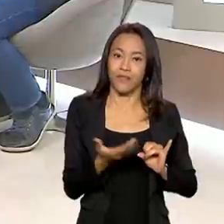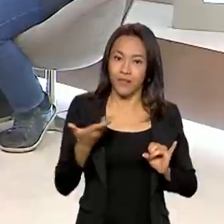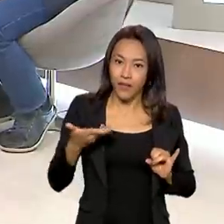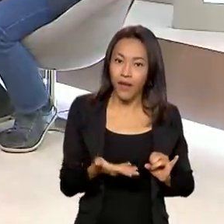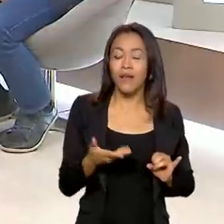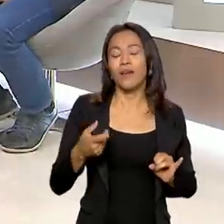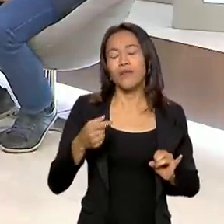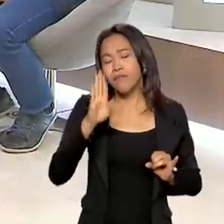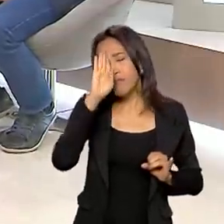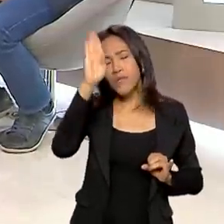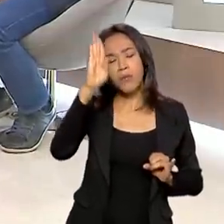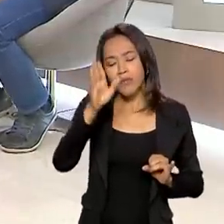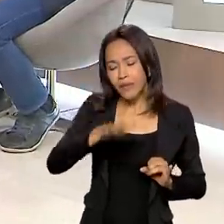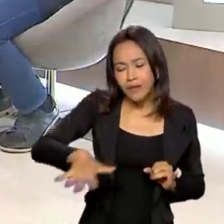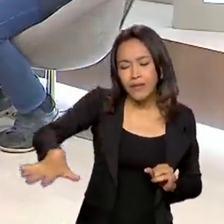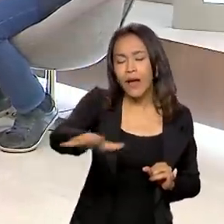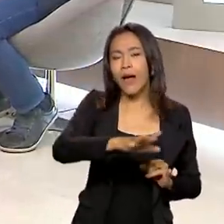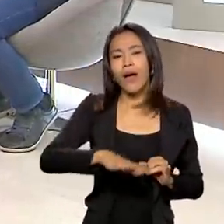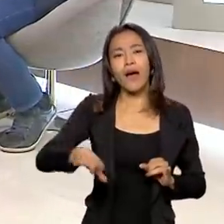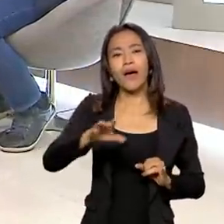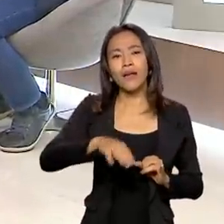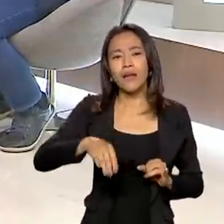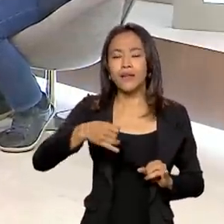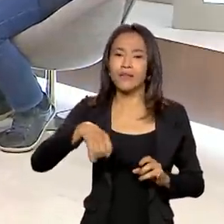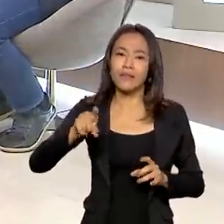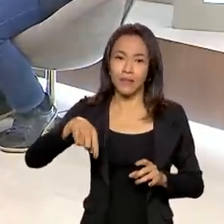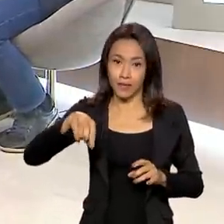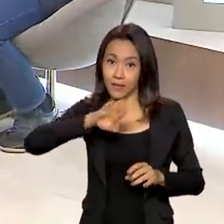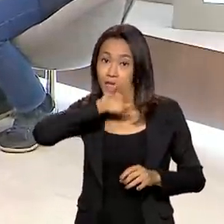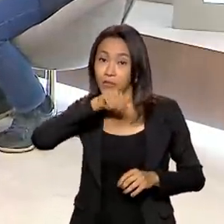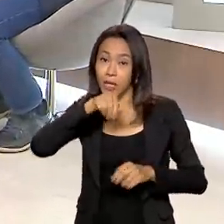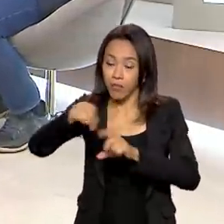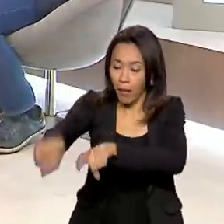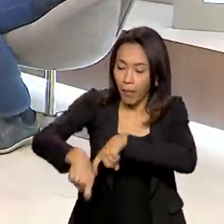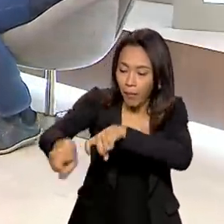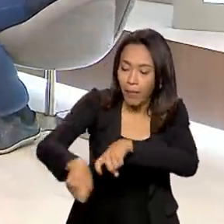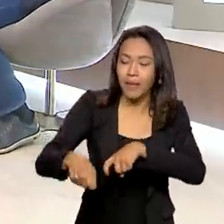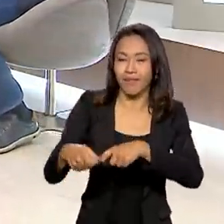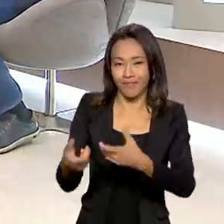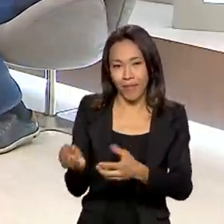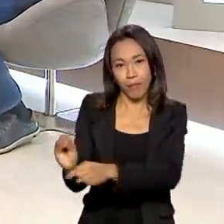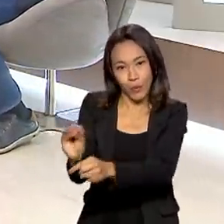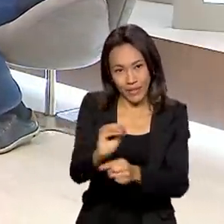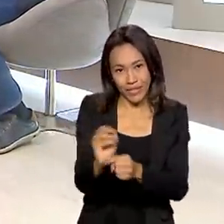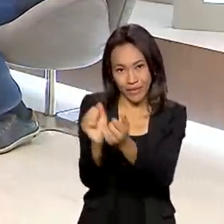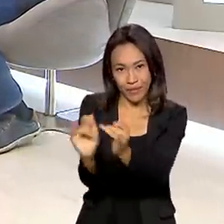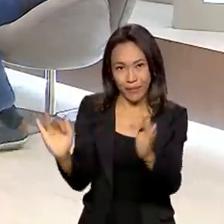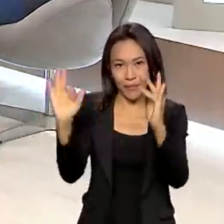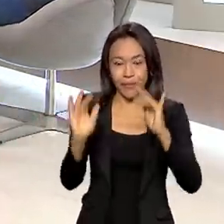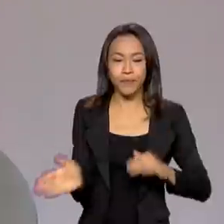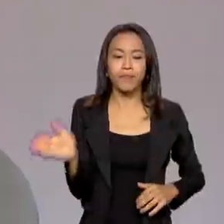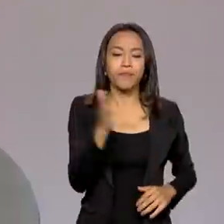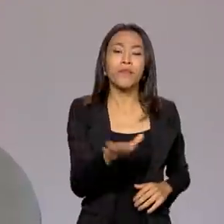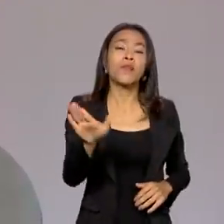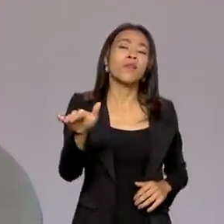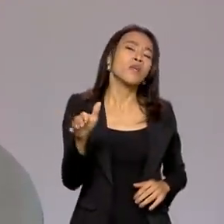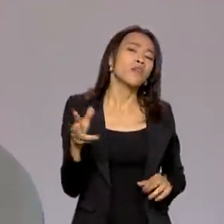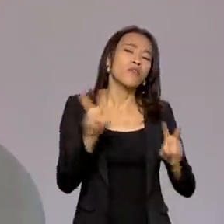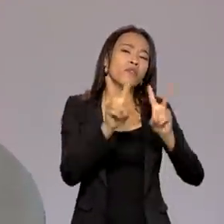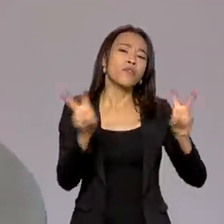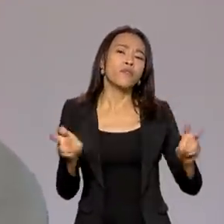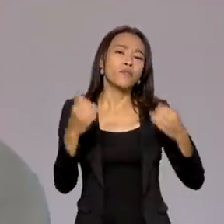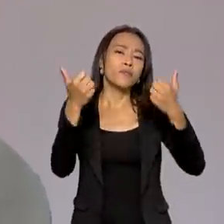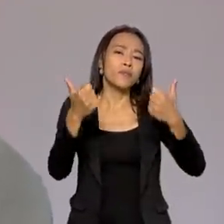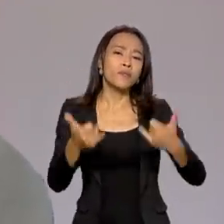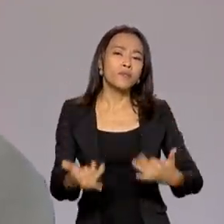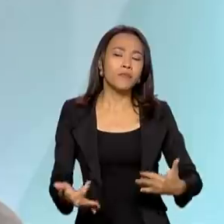agropecuária, na boa direção de produzir e proteger. Com certeza. Ministro, vamos falar um pouquinho do programa de crescimento verde.